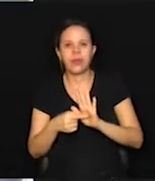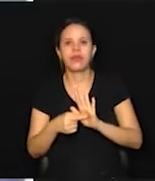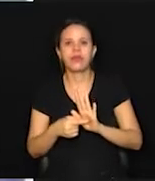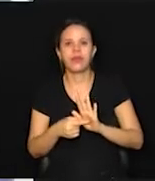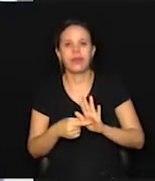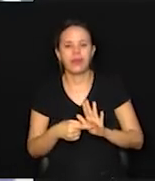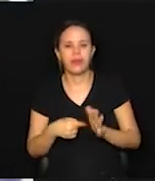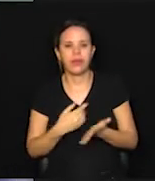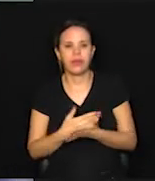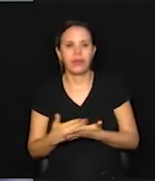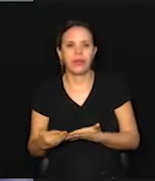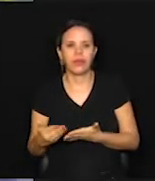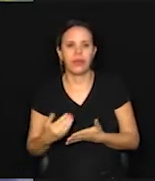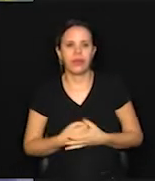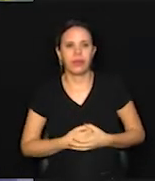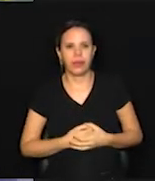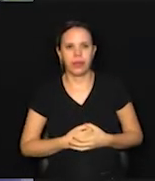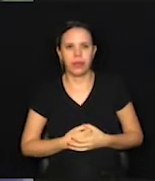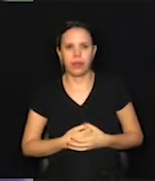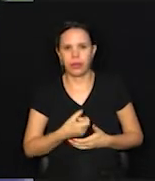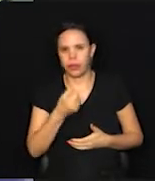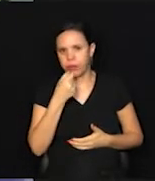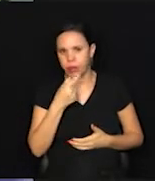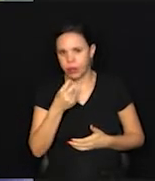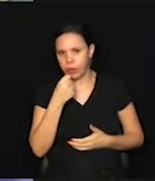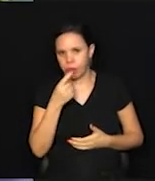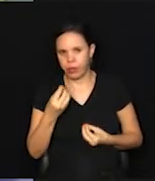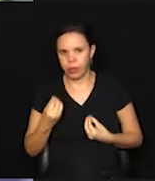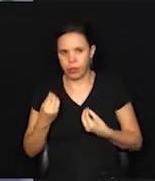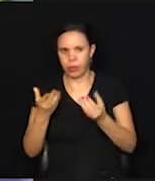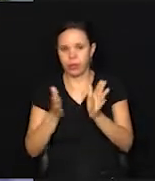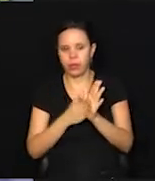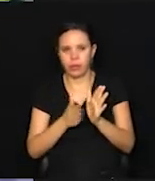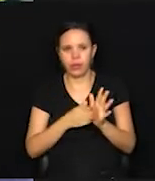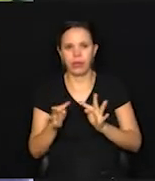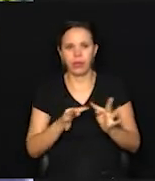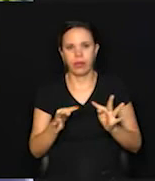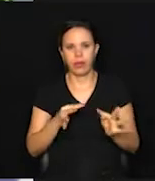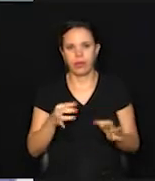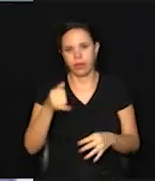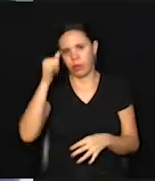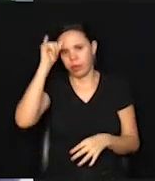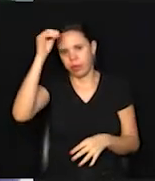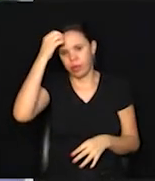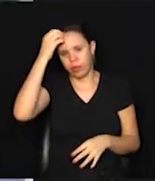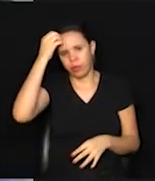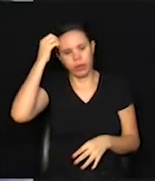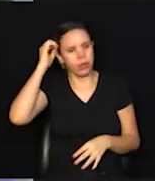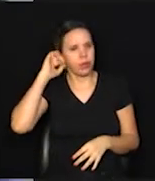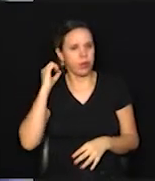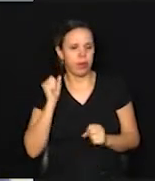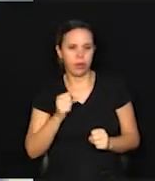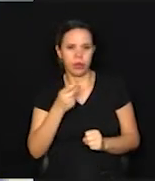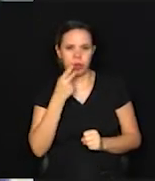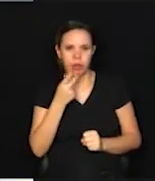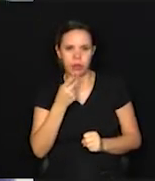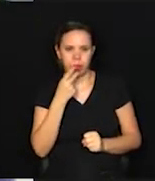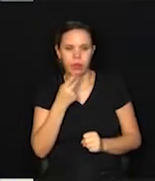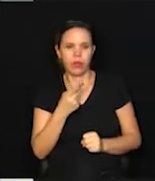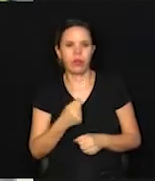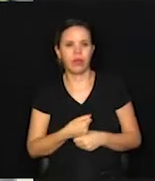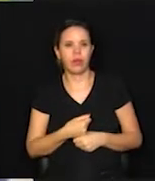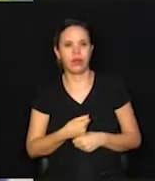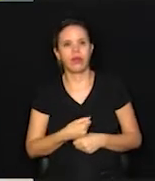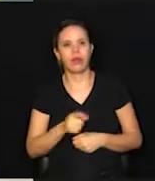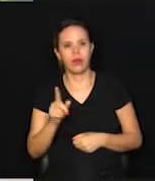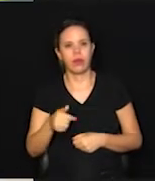que a gente começa a tropeçar nos remédios que são oferecidos como tratamento precoce. Nós podemos começar a falar da mãe dos remédios do tratamento